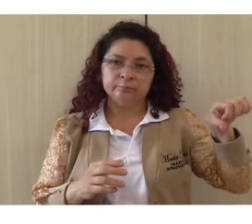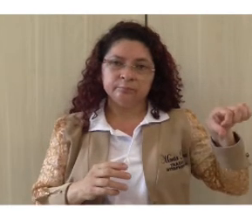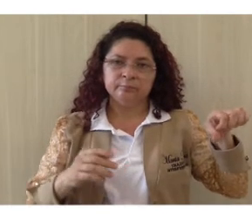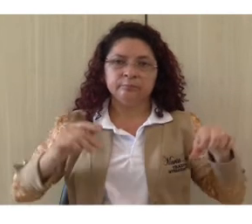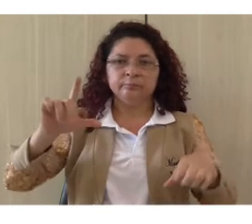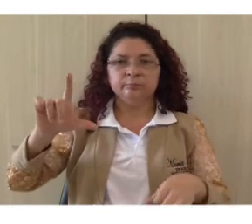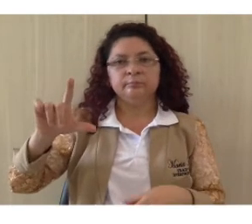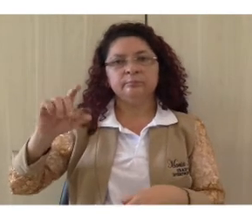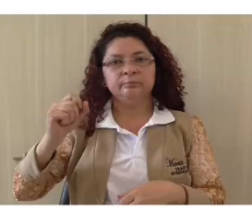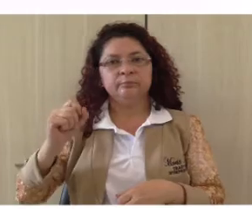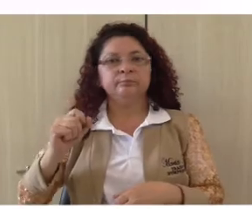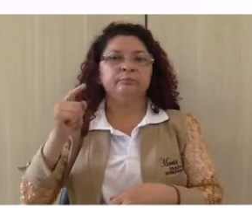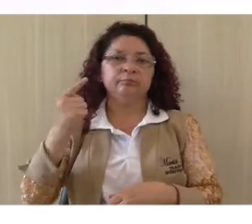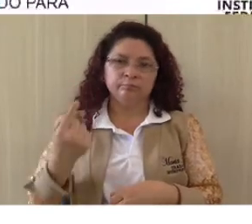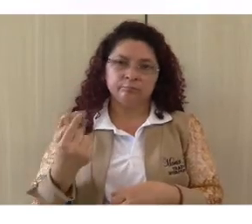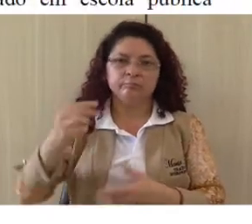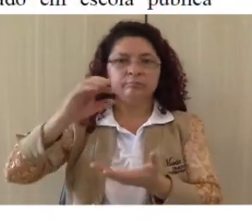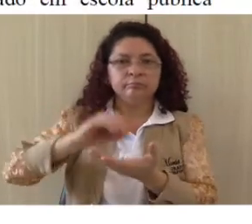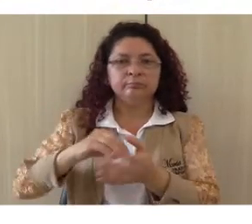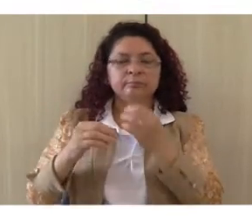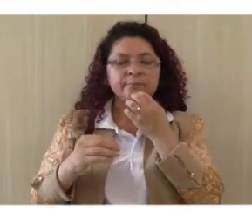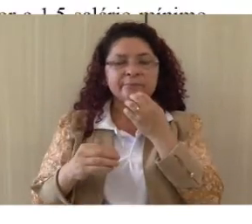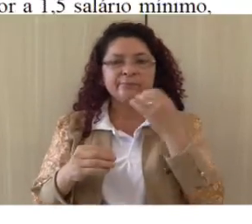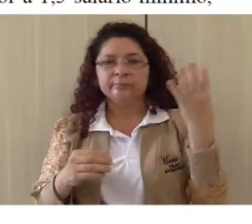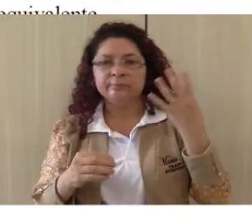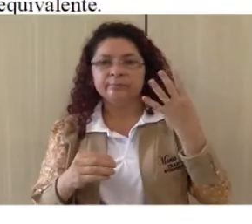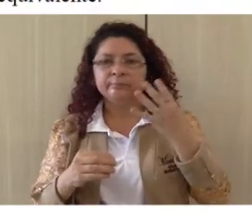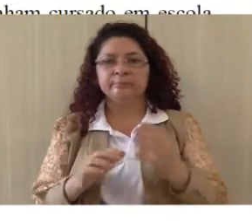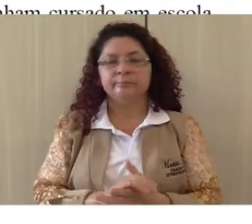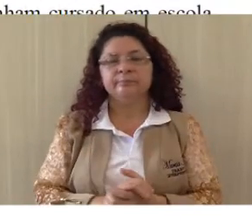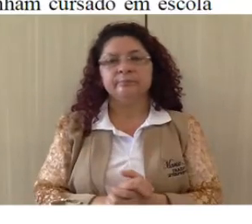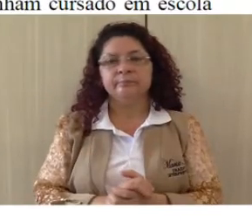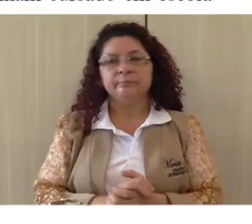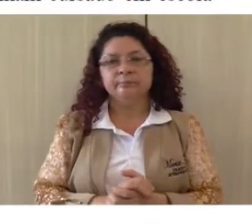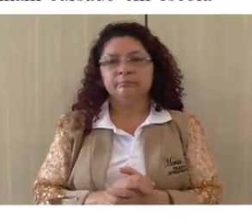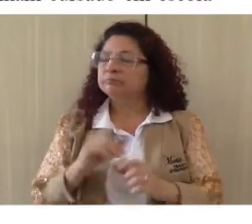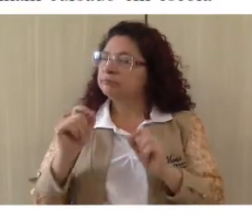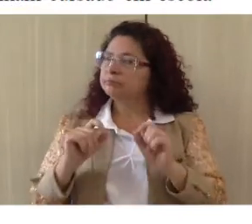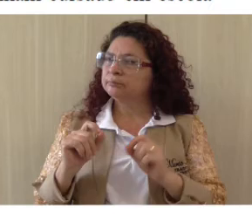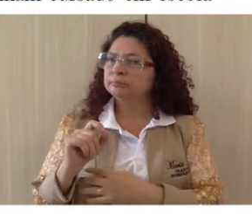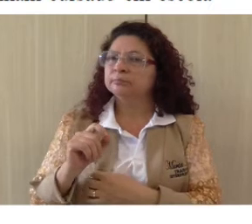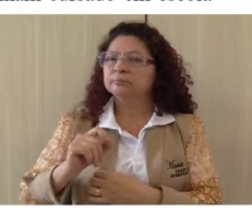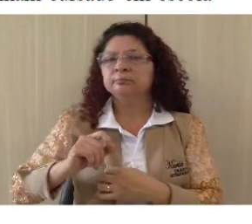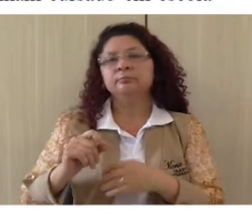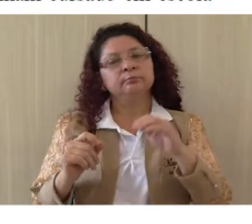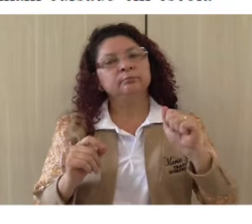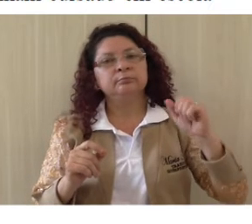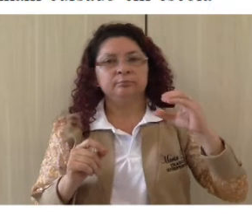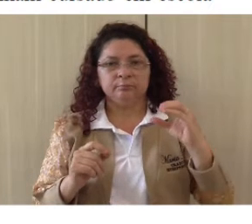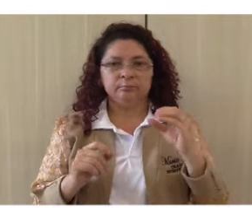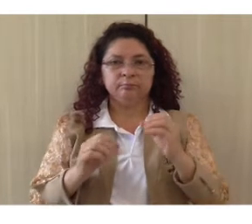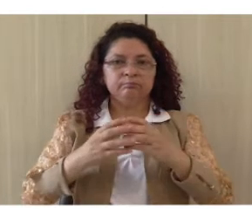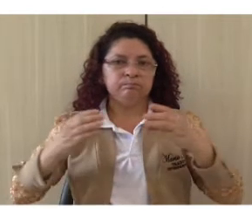L8, 1 vaga. Página 4. sendo AC,